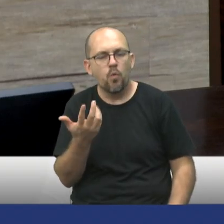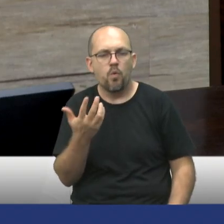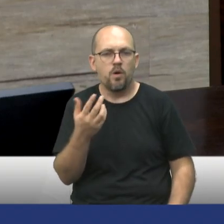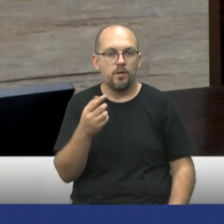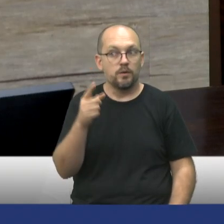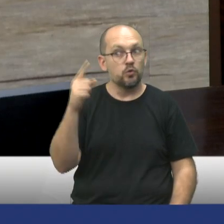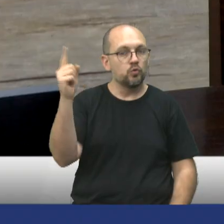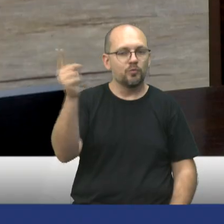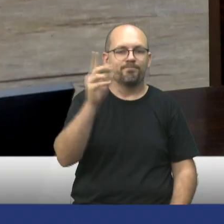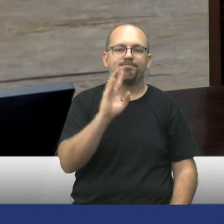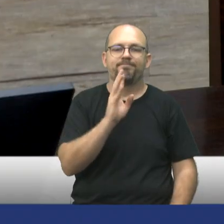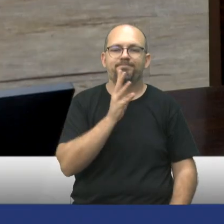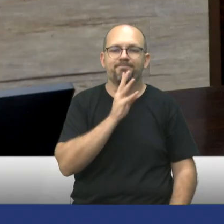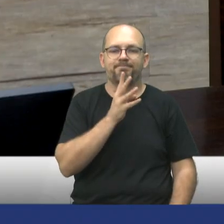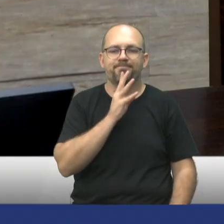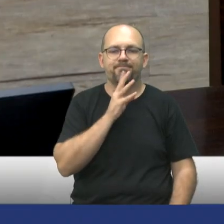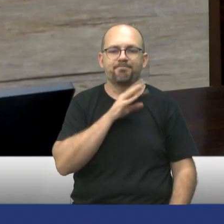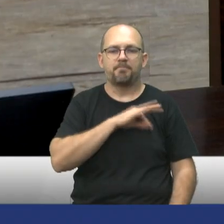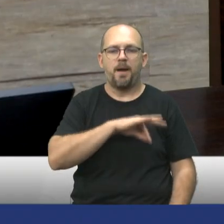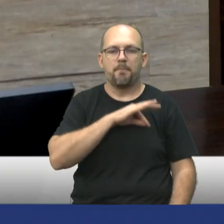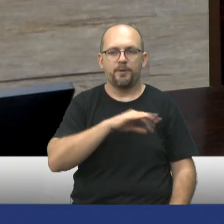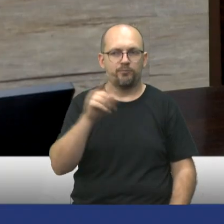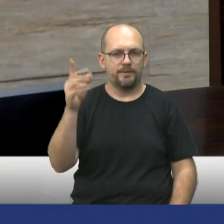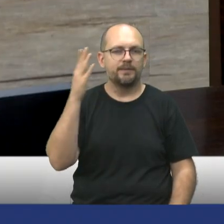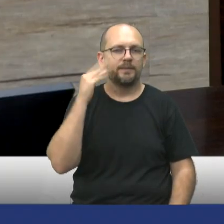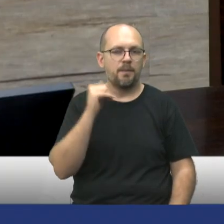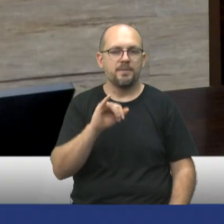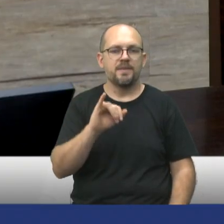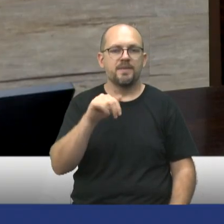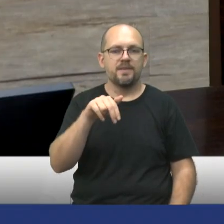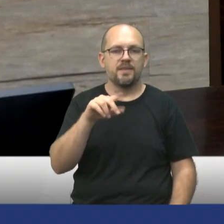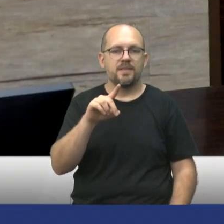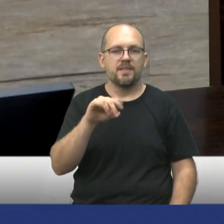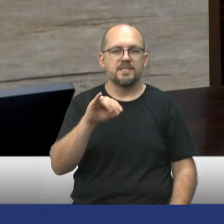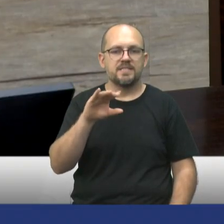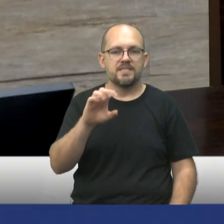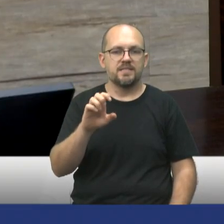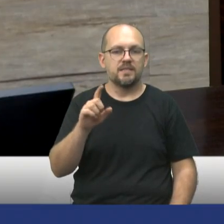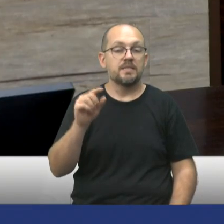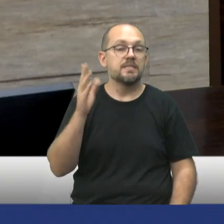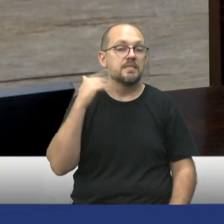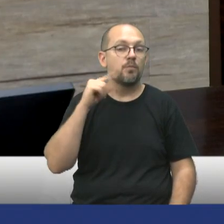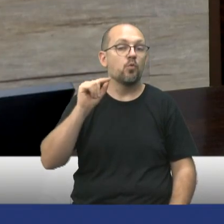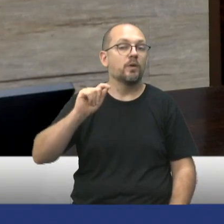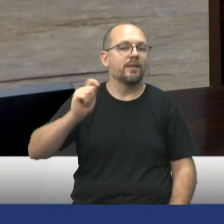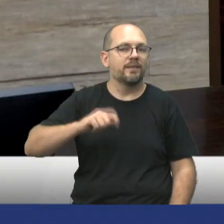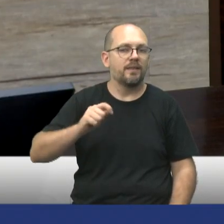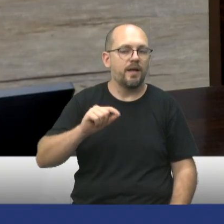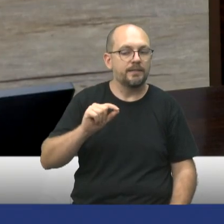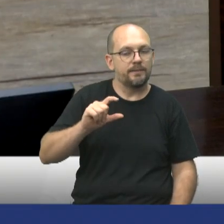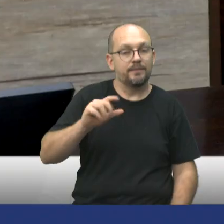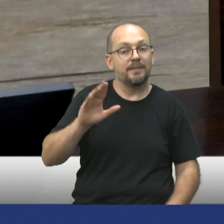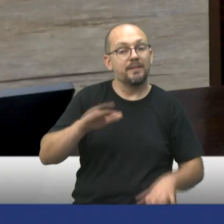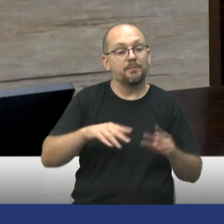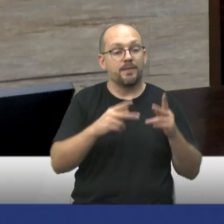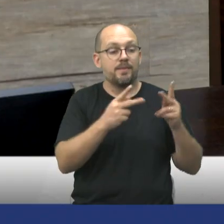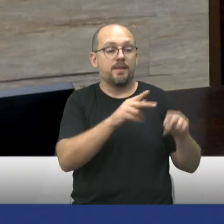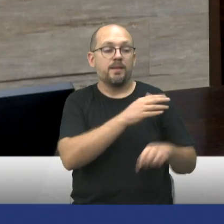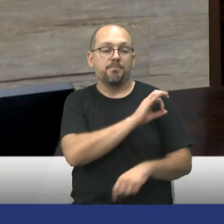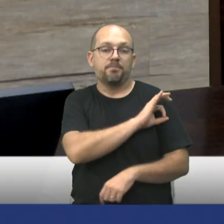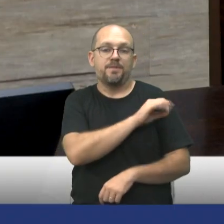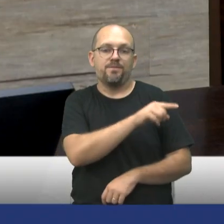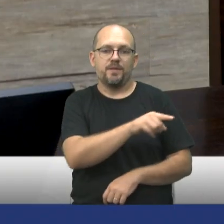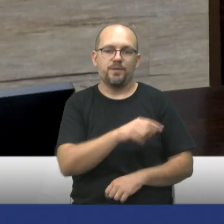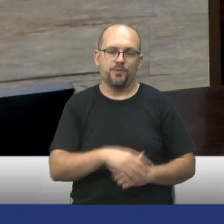vocês têm conhecimento da folha de pagamento, sabe do índice, sabe que é suportável. Então, né, só depende dele agora de